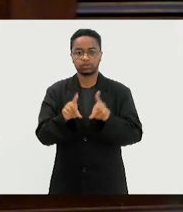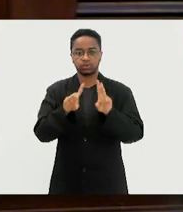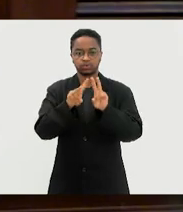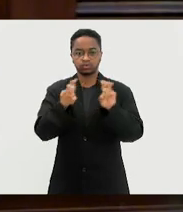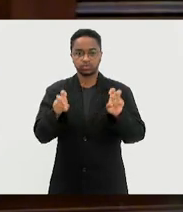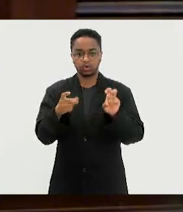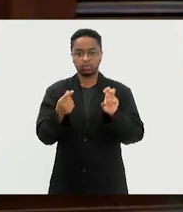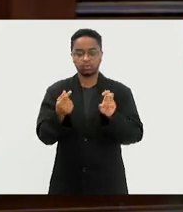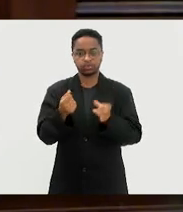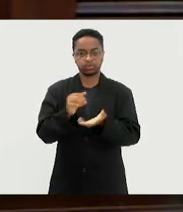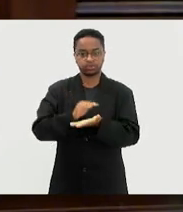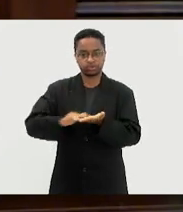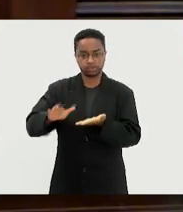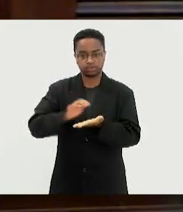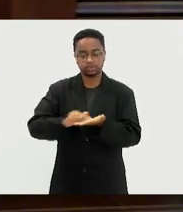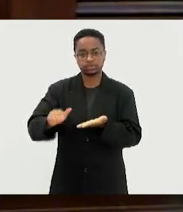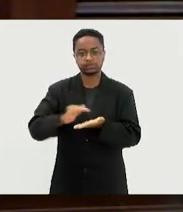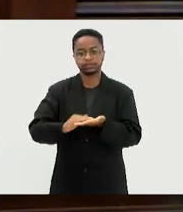despesas